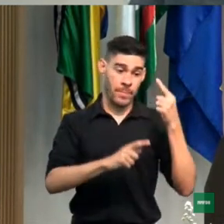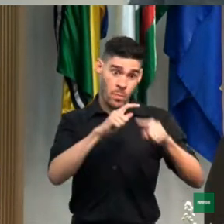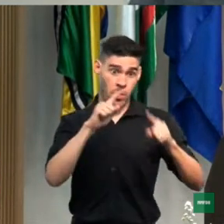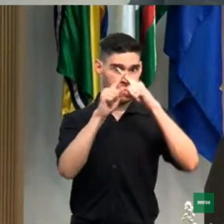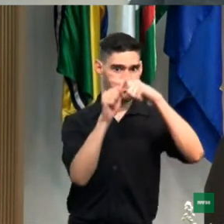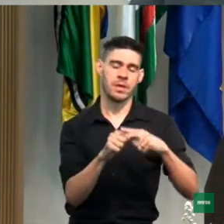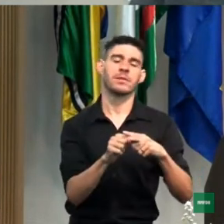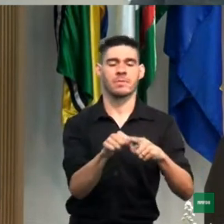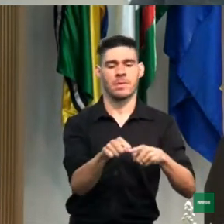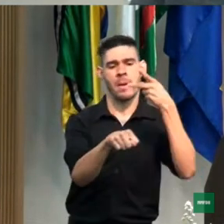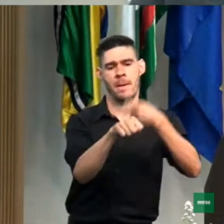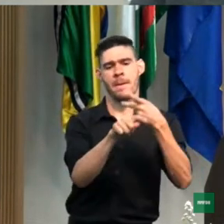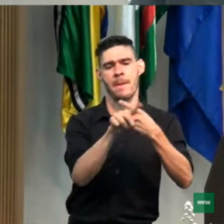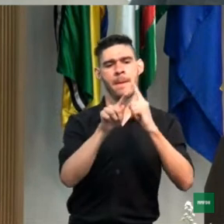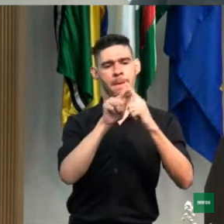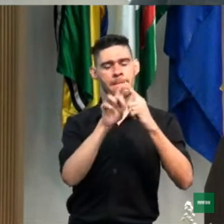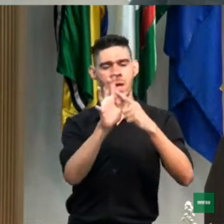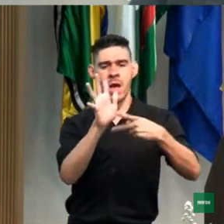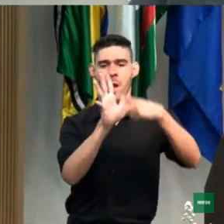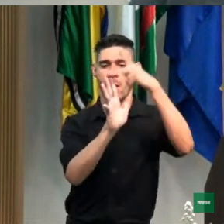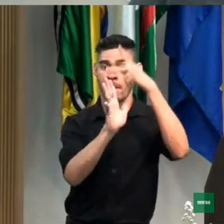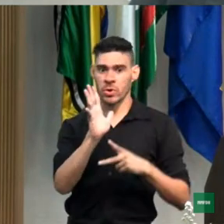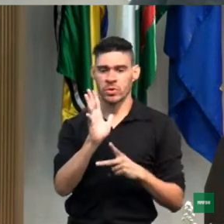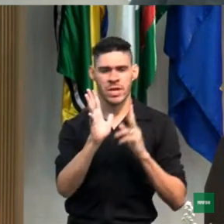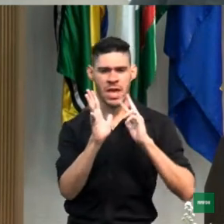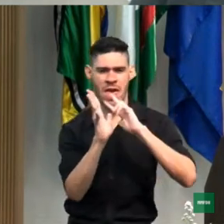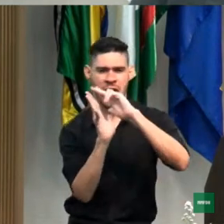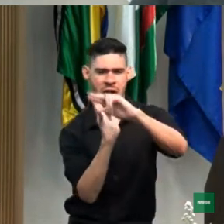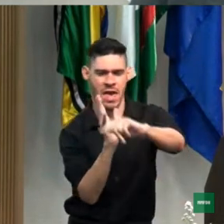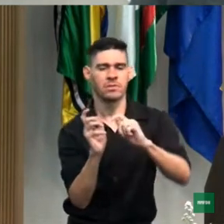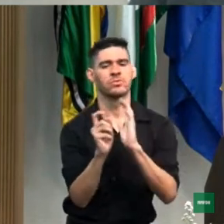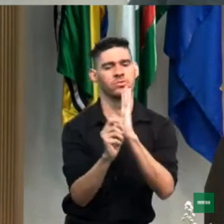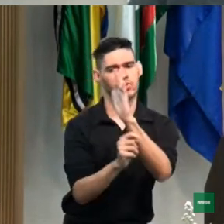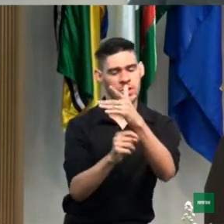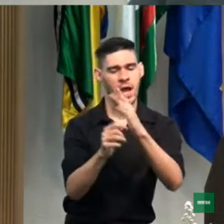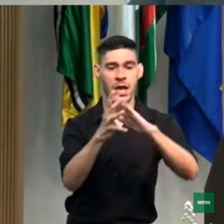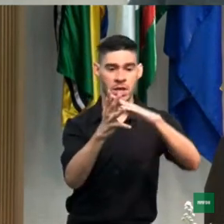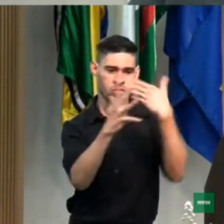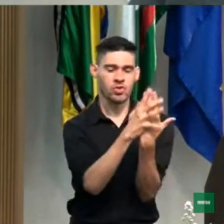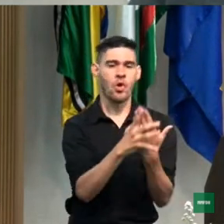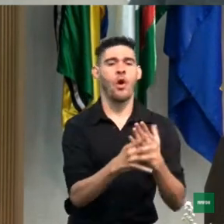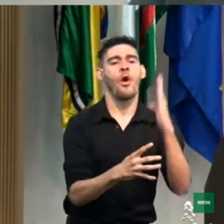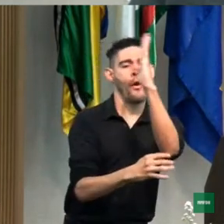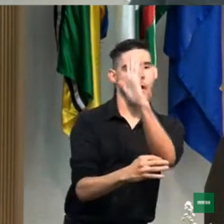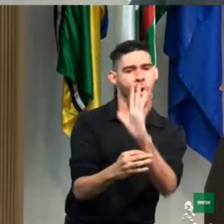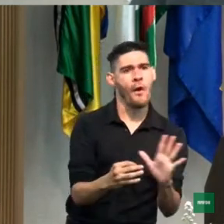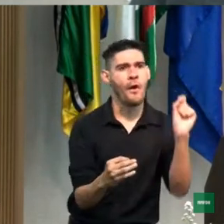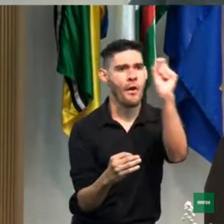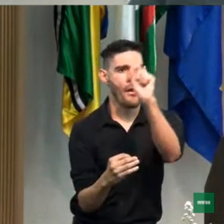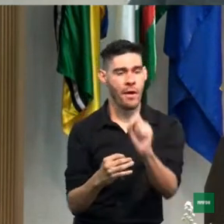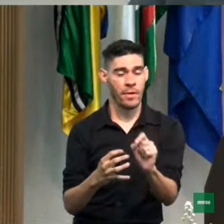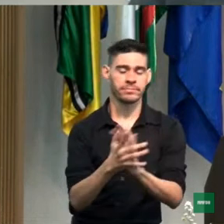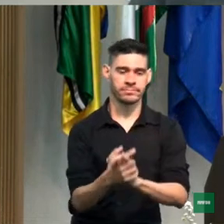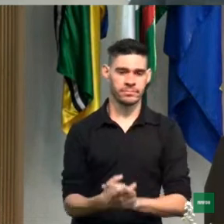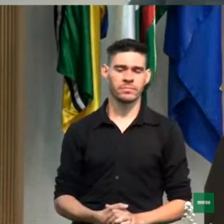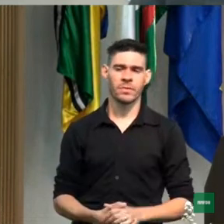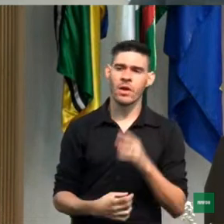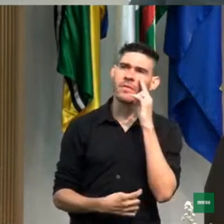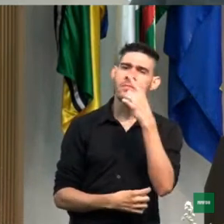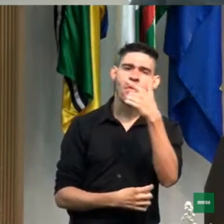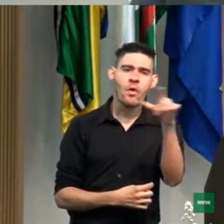tantas iniciativas extraordinárias, SERP já faz escola no Brasil. O que nós vimos que vocês fizeram foi lindo